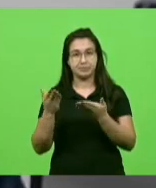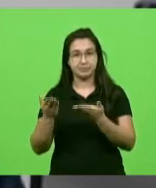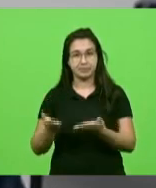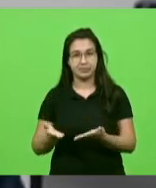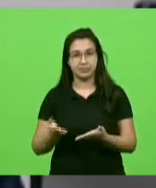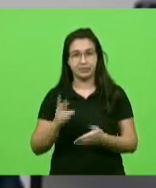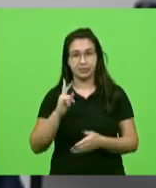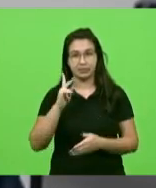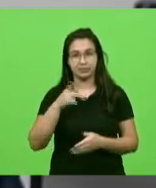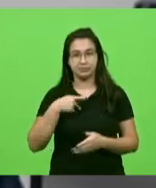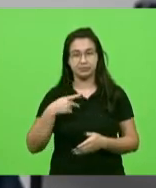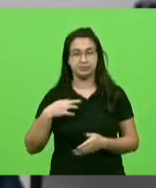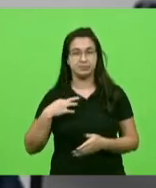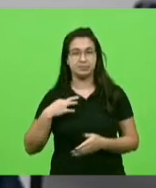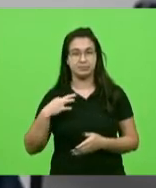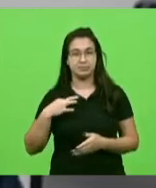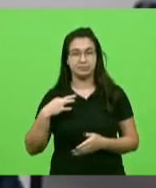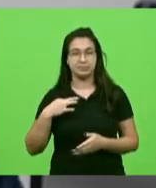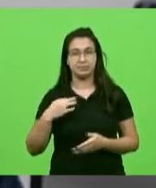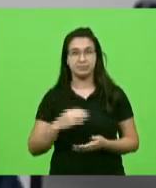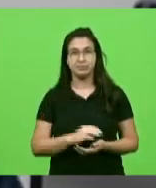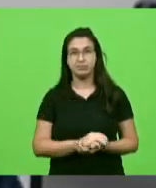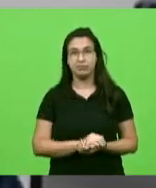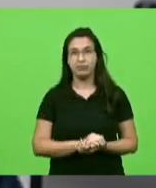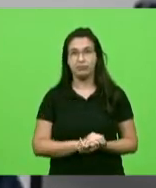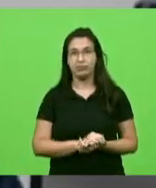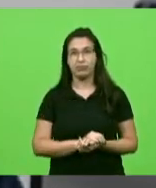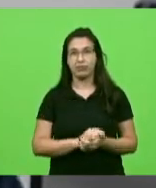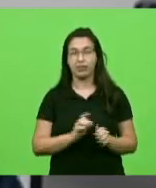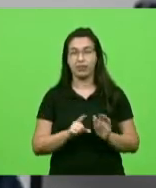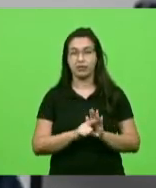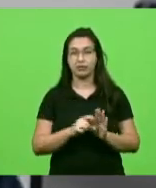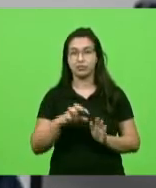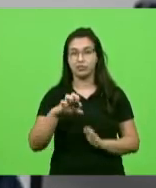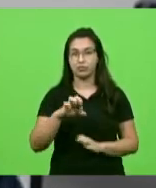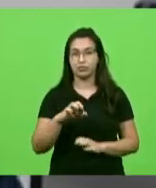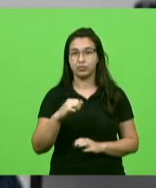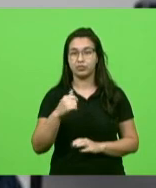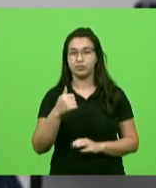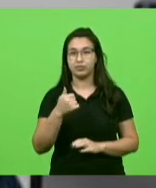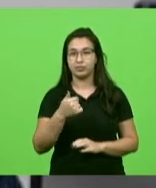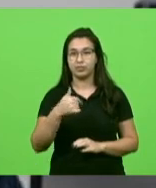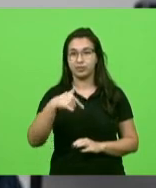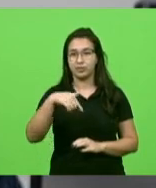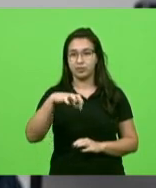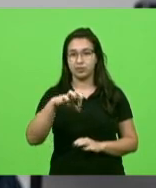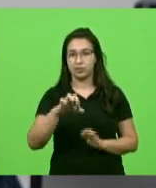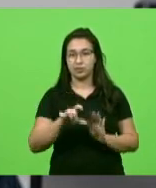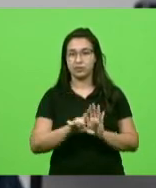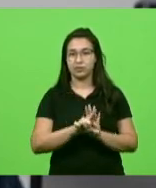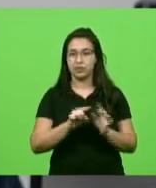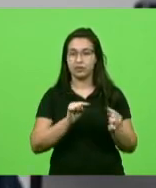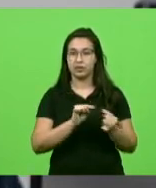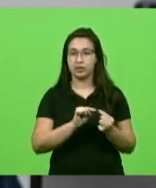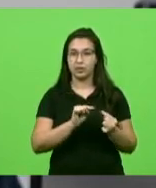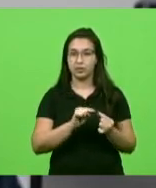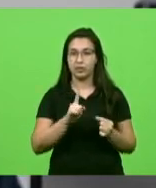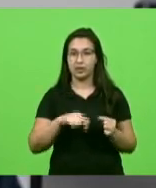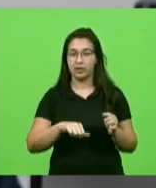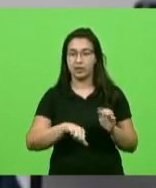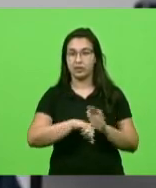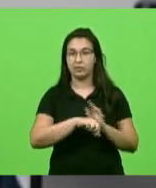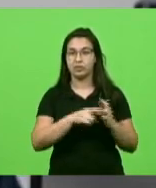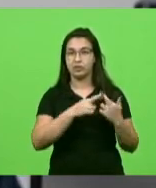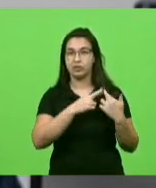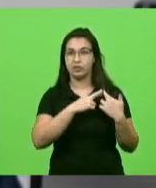o fato acima descrito enquadrado pelos representantes do artigo nome e tem três da lei 1.079 que assim dispõe são